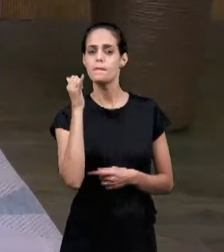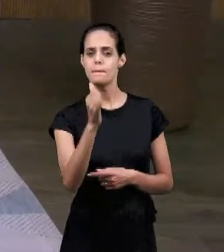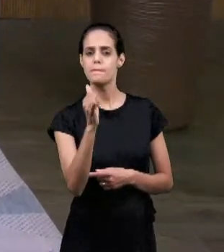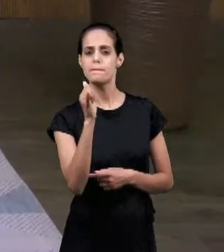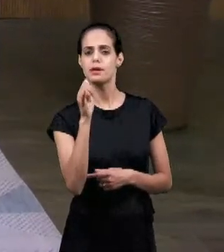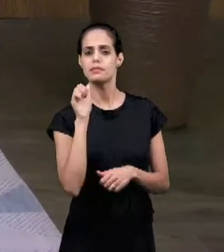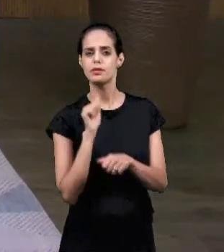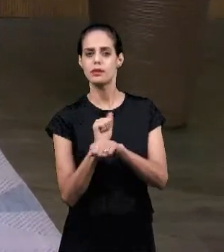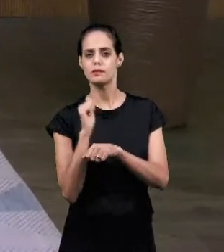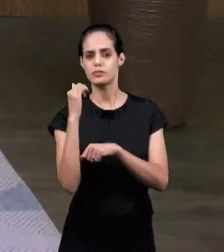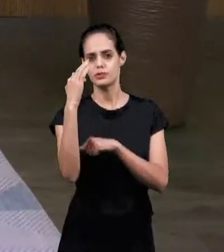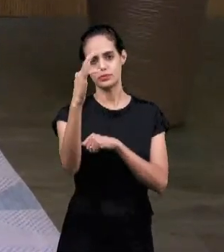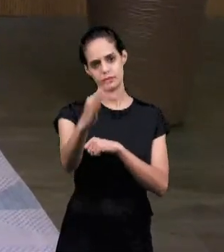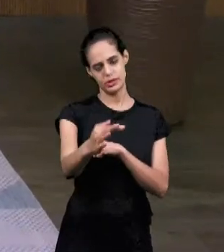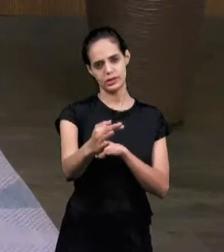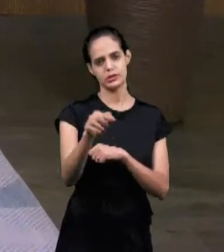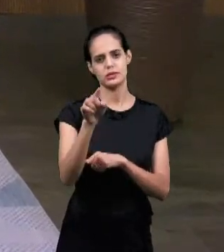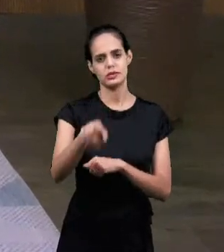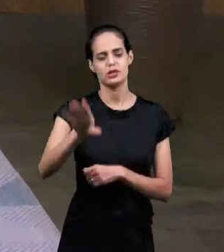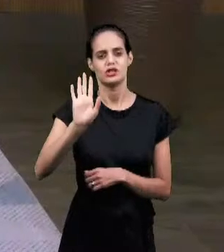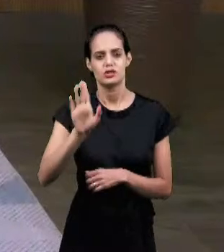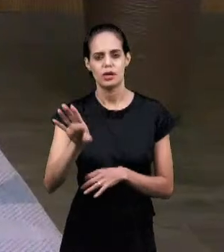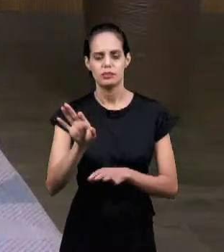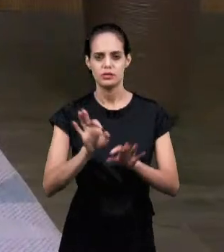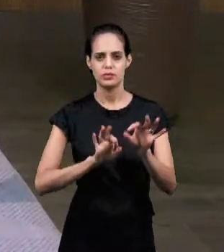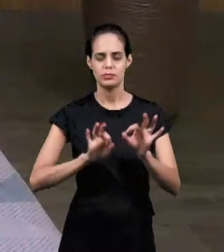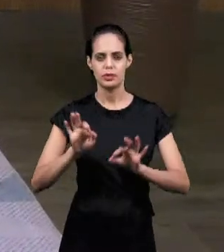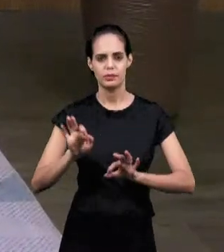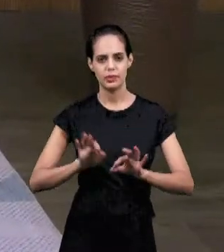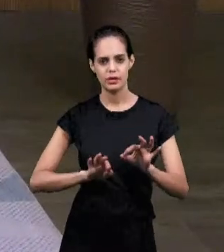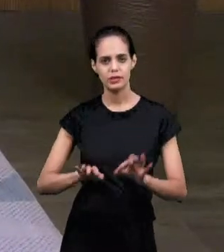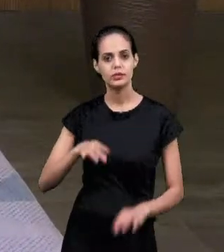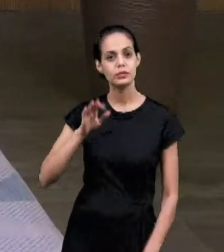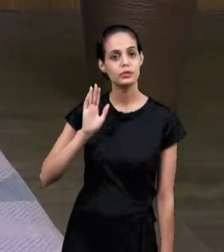se preparando, abrindo a Bíblia,